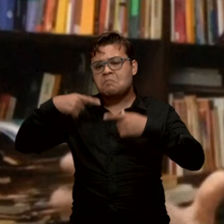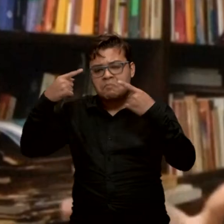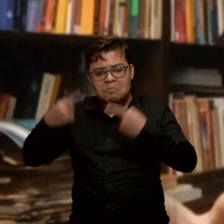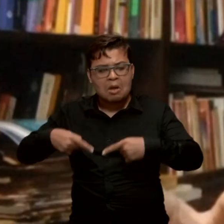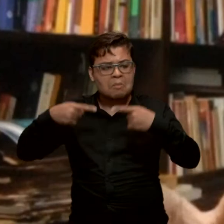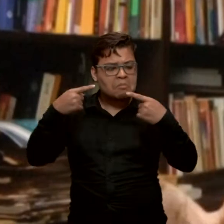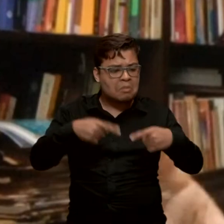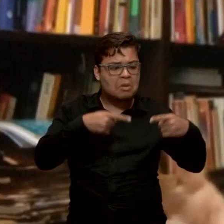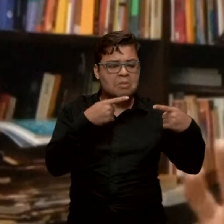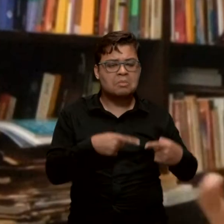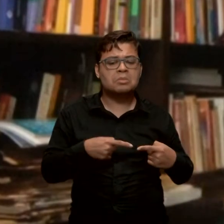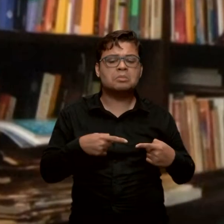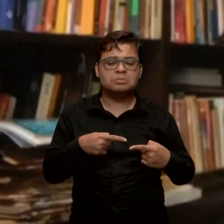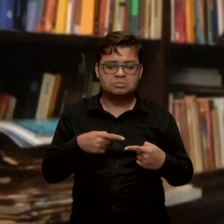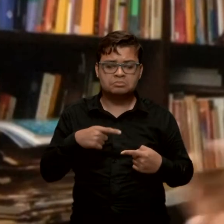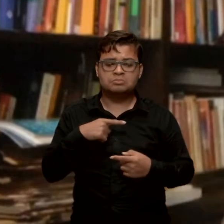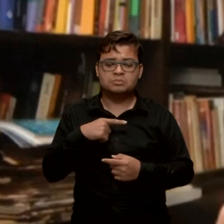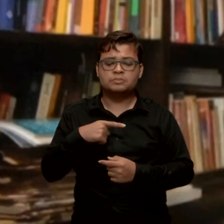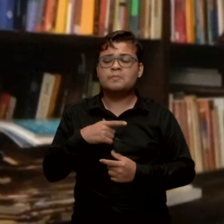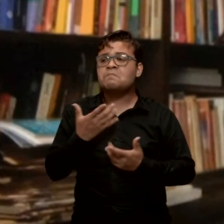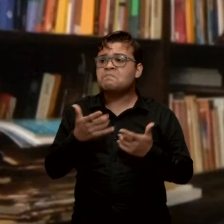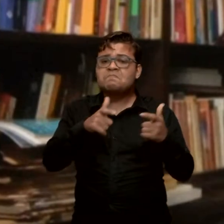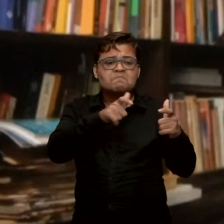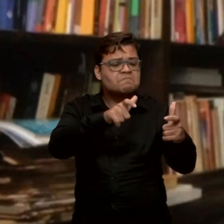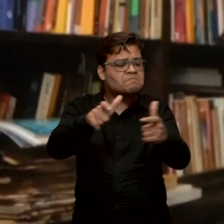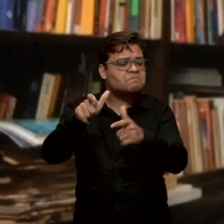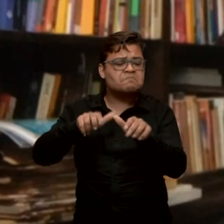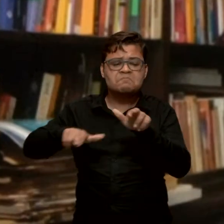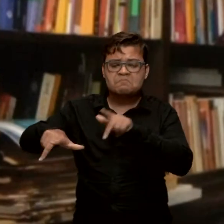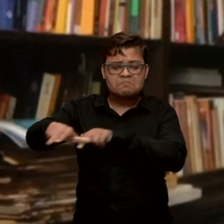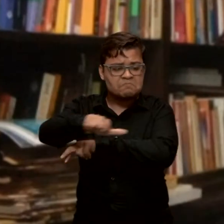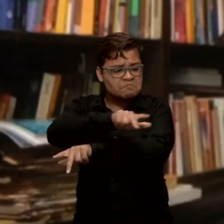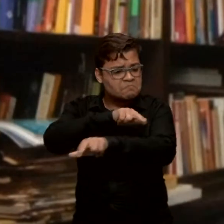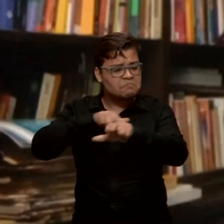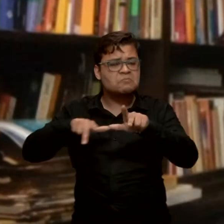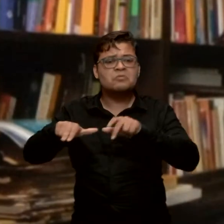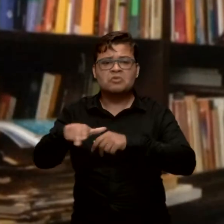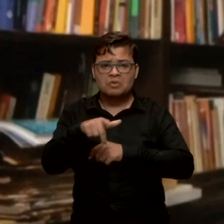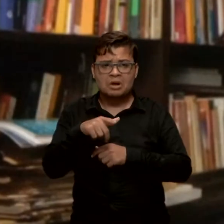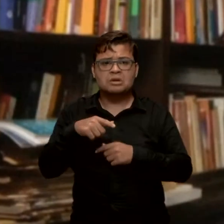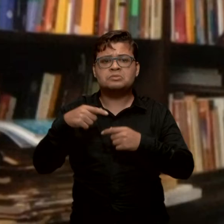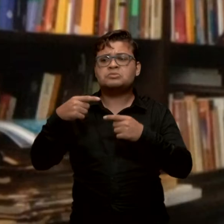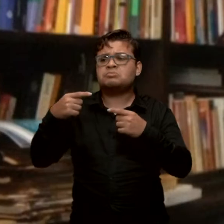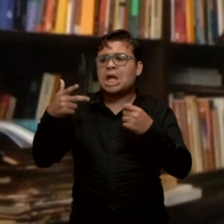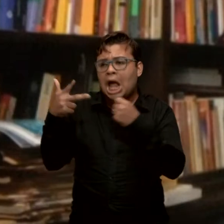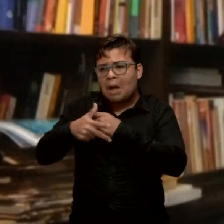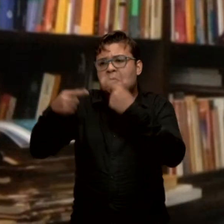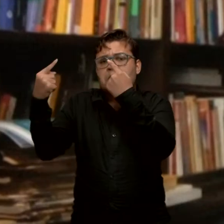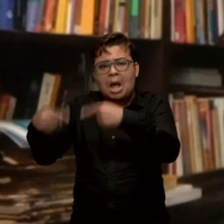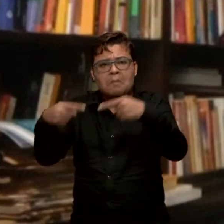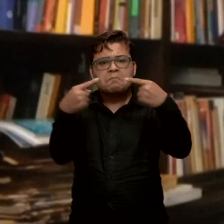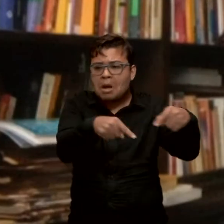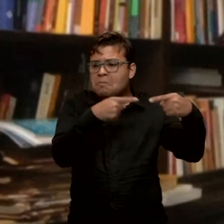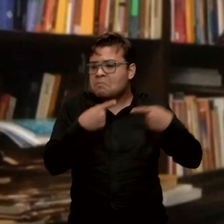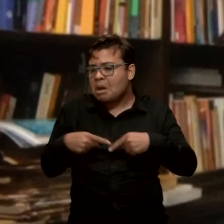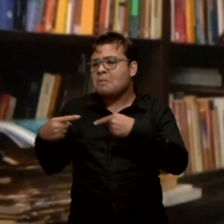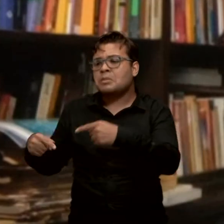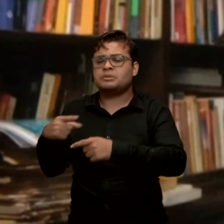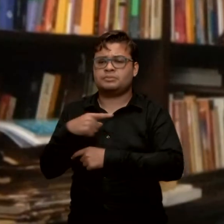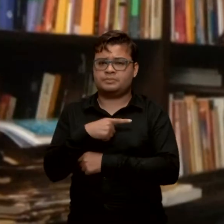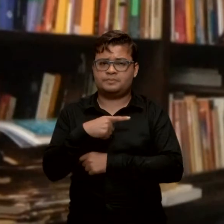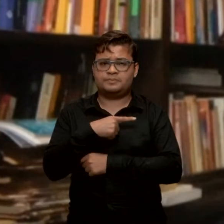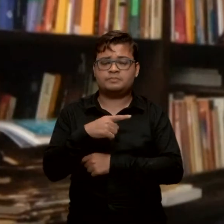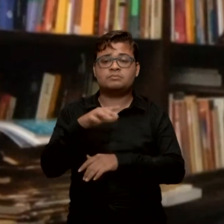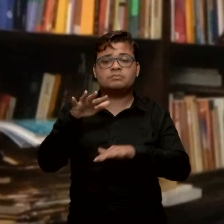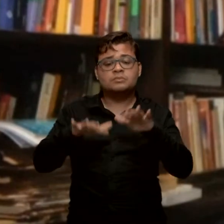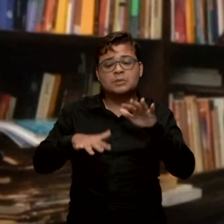em diversos espaços da cidade, assim, e sem dúvida eu acho que assim quem quer,